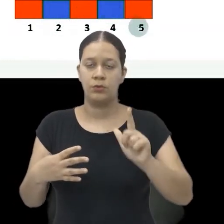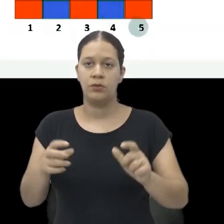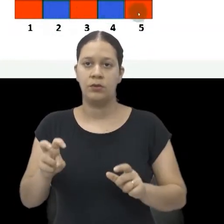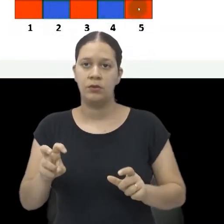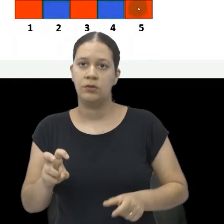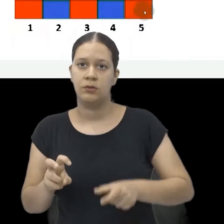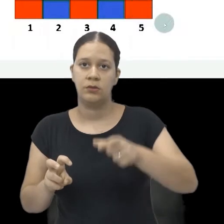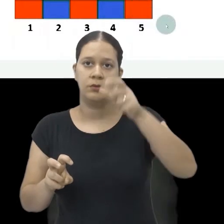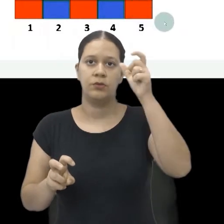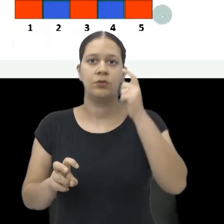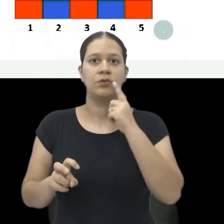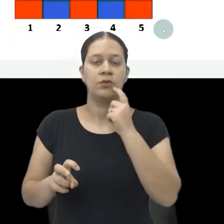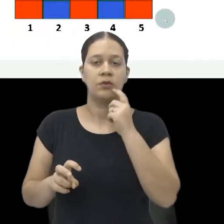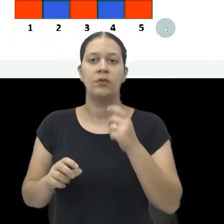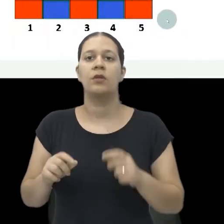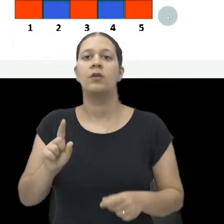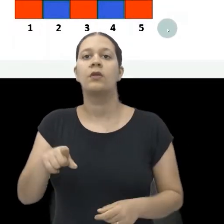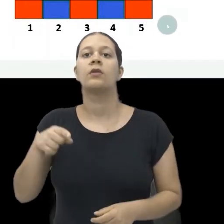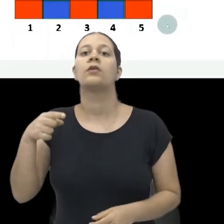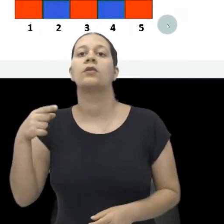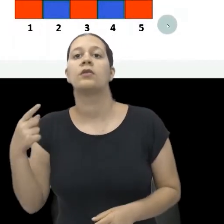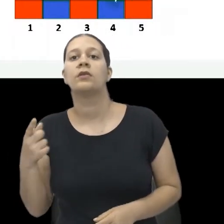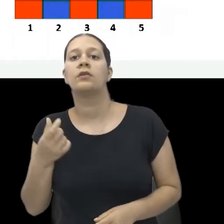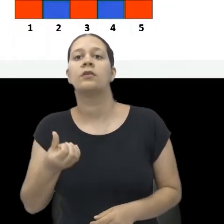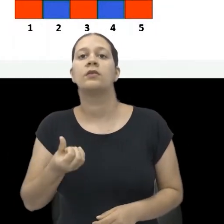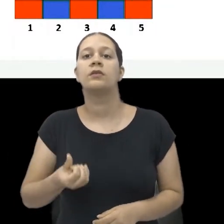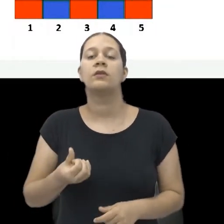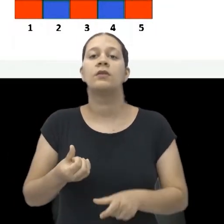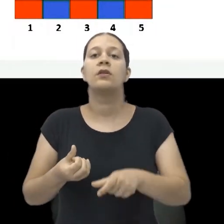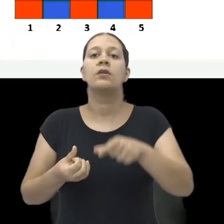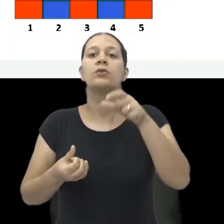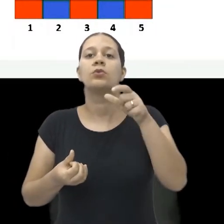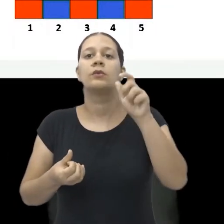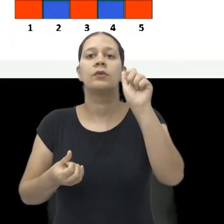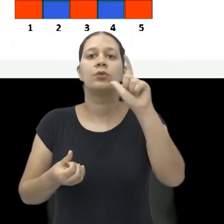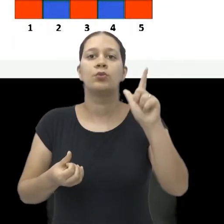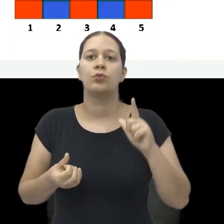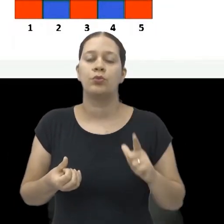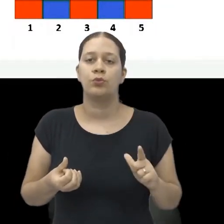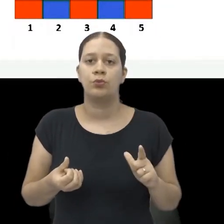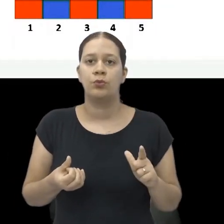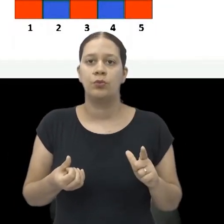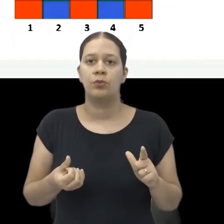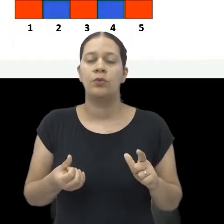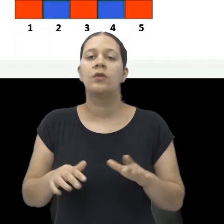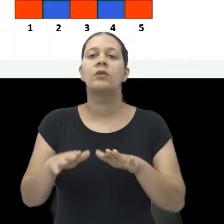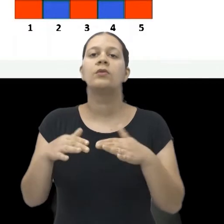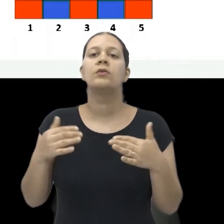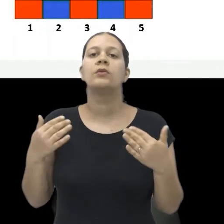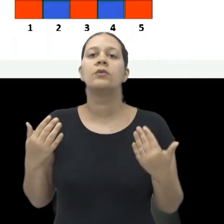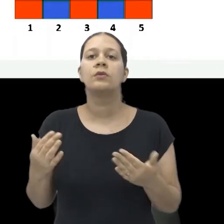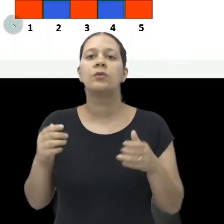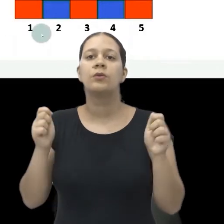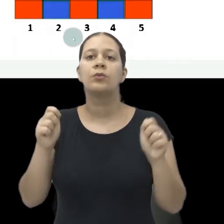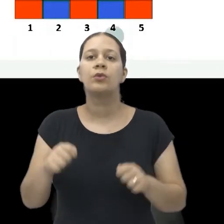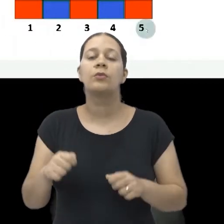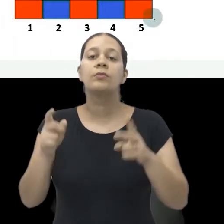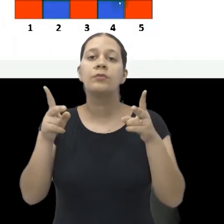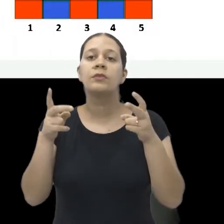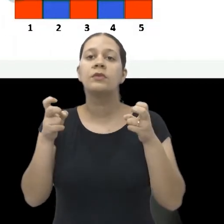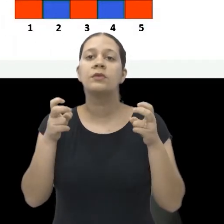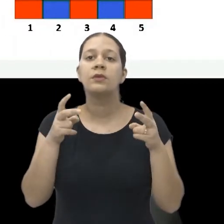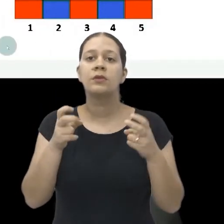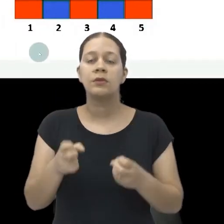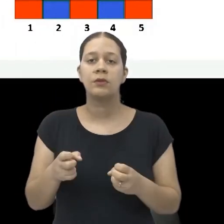azul, 5 vermelho, a coluna 6 aqui já vimos que vai ser azul. Então o que é que nós